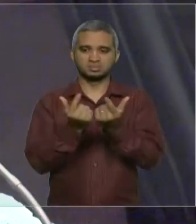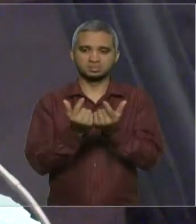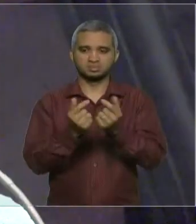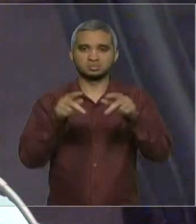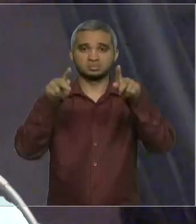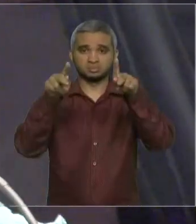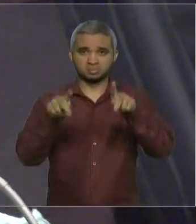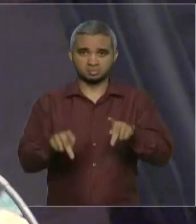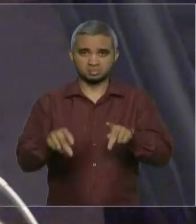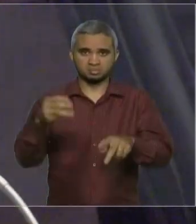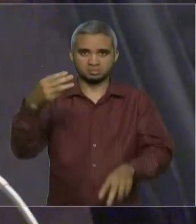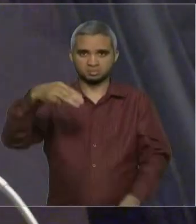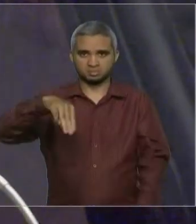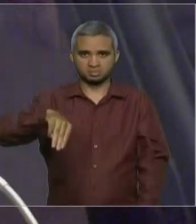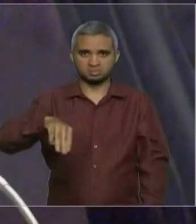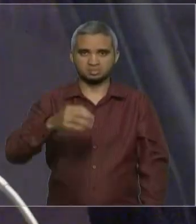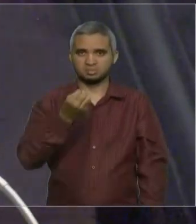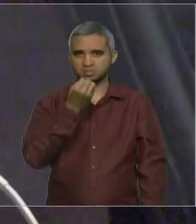cordial bom dia.